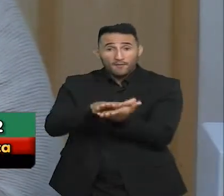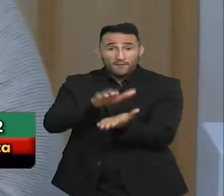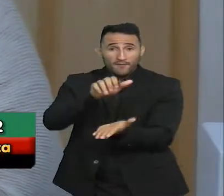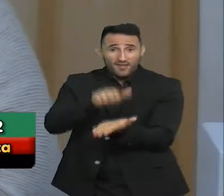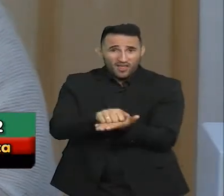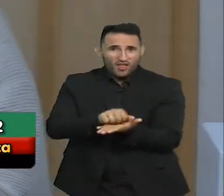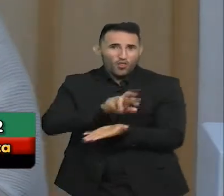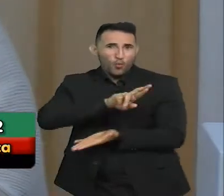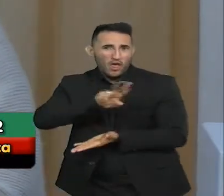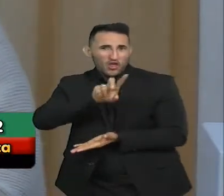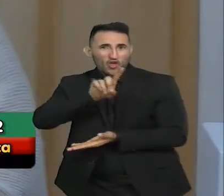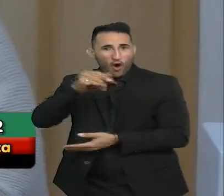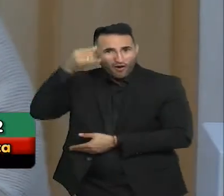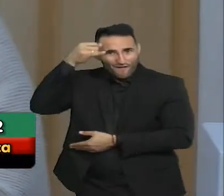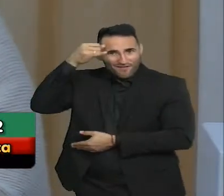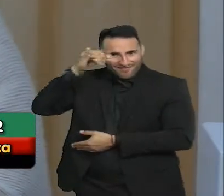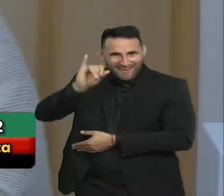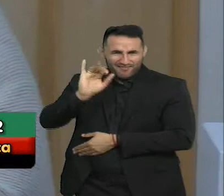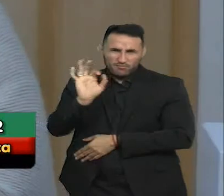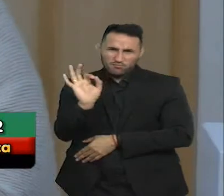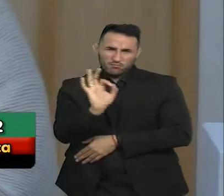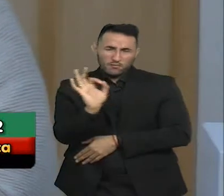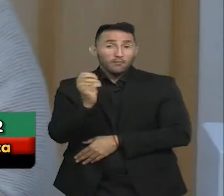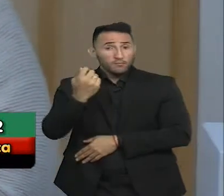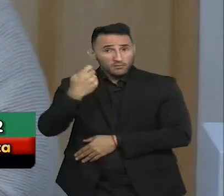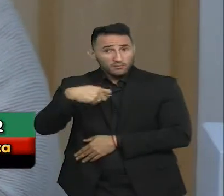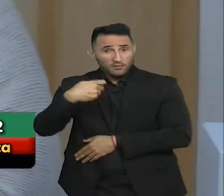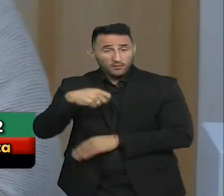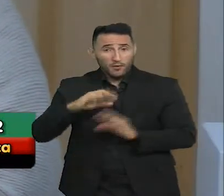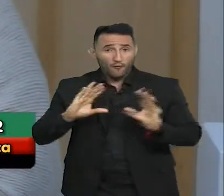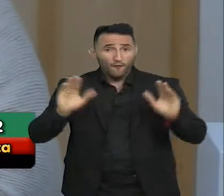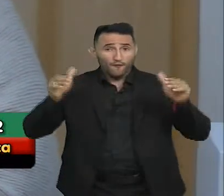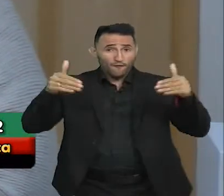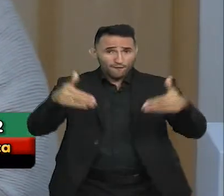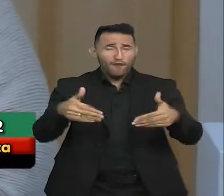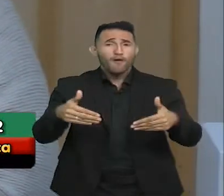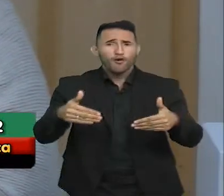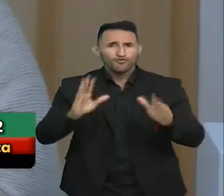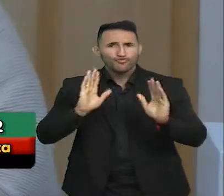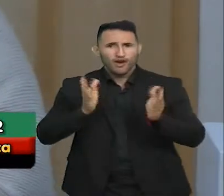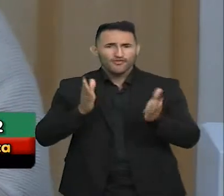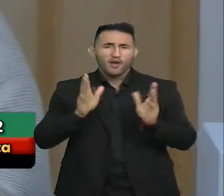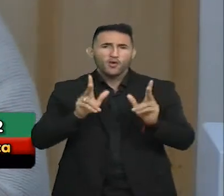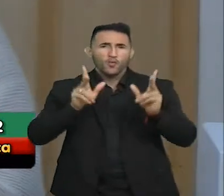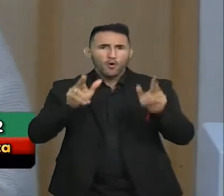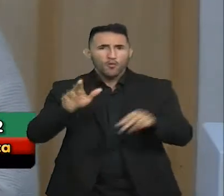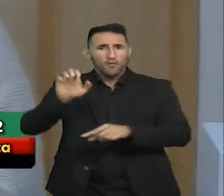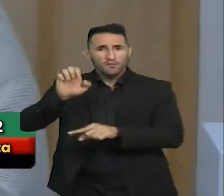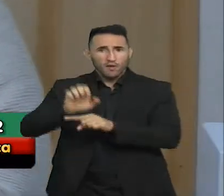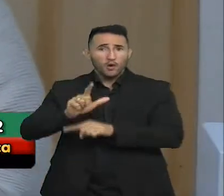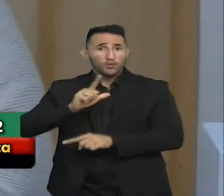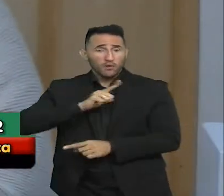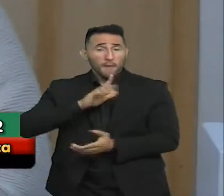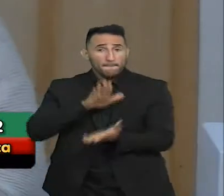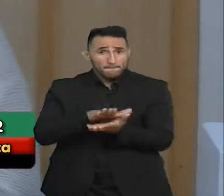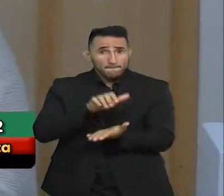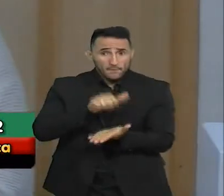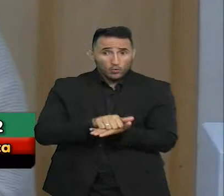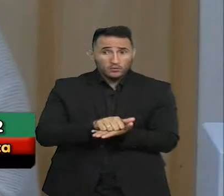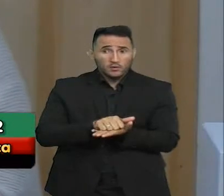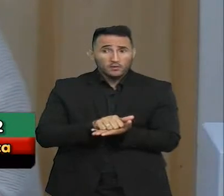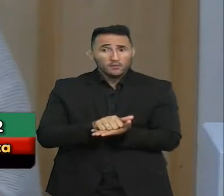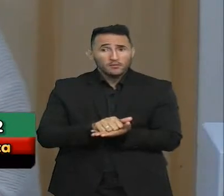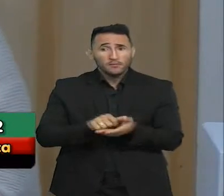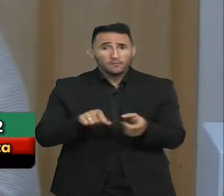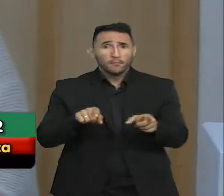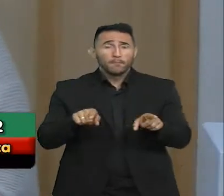só a prevenção, né? Isso é algo que o fórum vai ter que pensar também, assim como o Estado tem a sua multa por